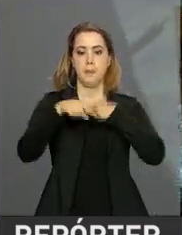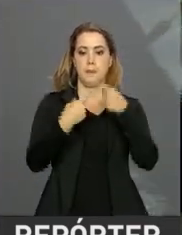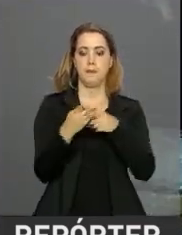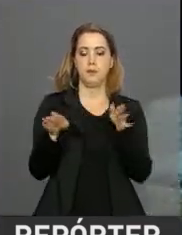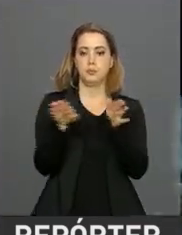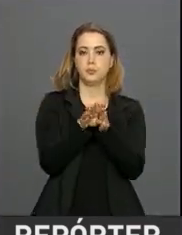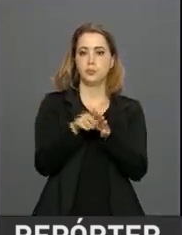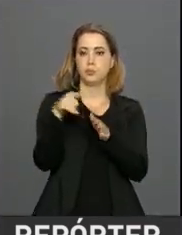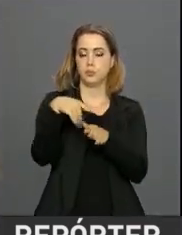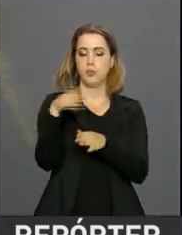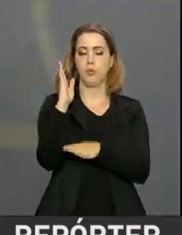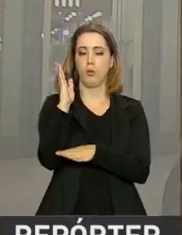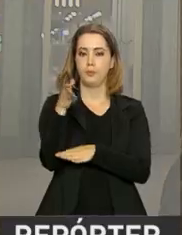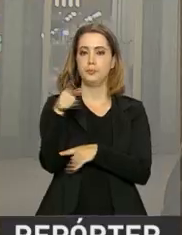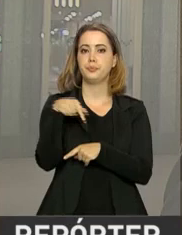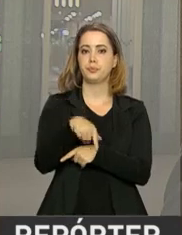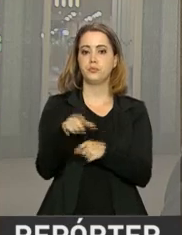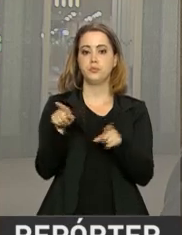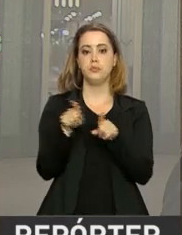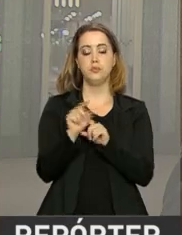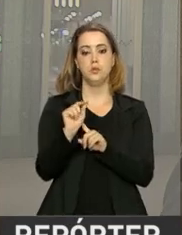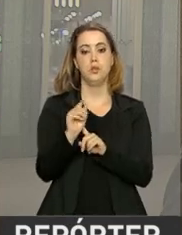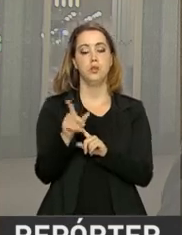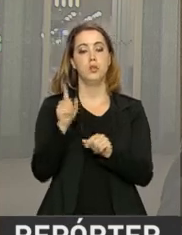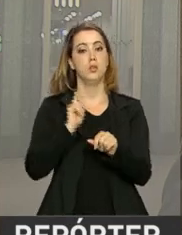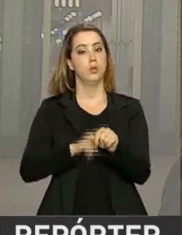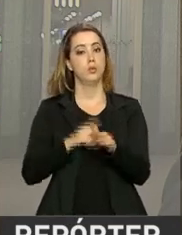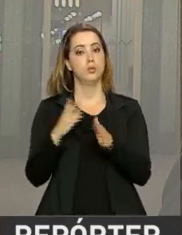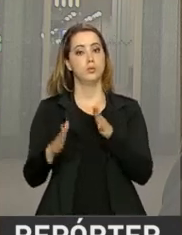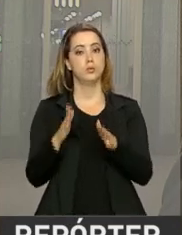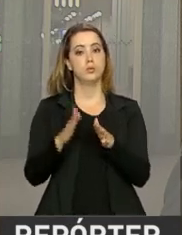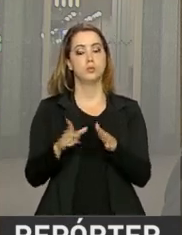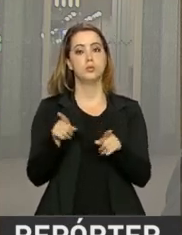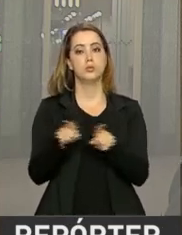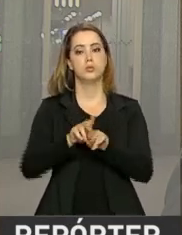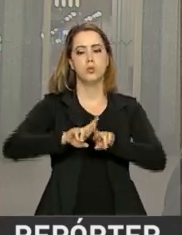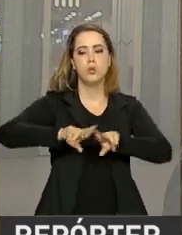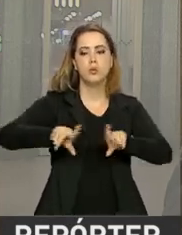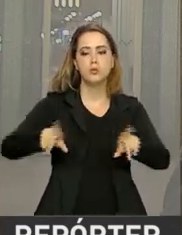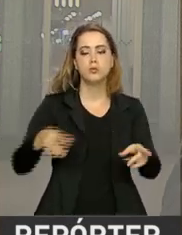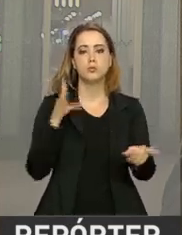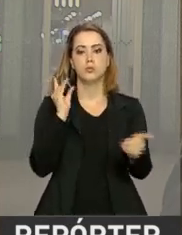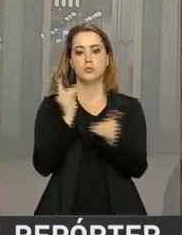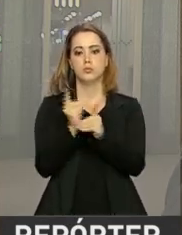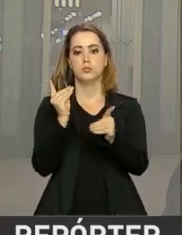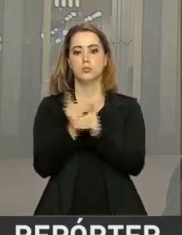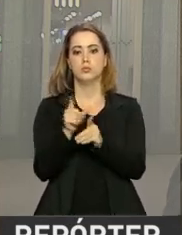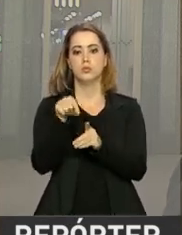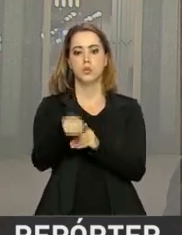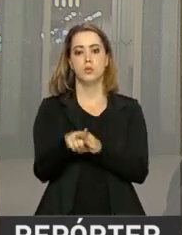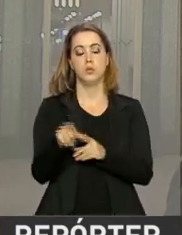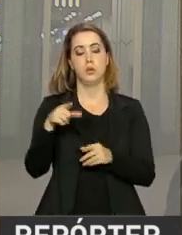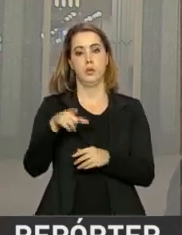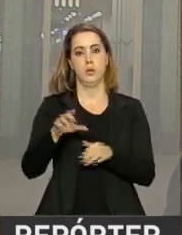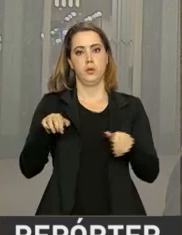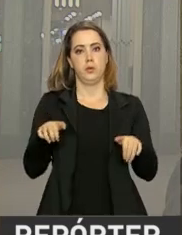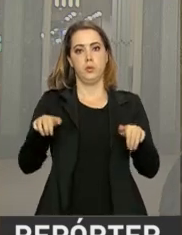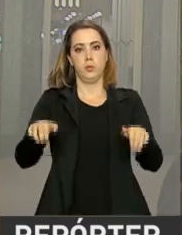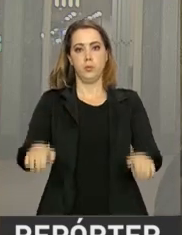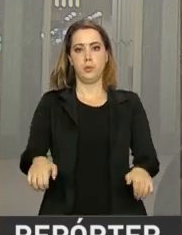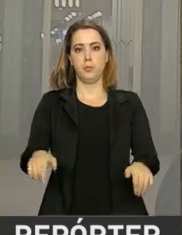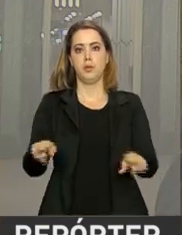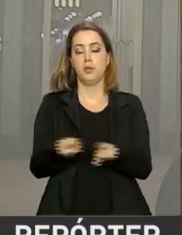hotel onde estão hospedados. Durante a viagem, estão programados uma série de encontros com o imperador Akihito,